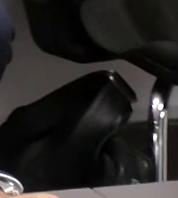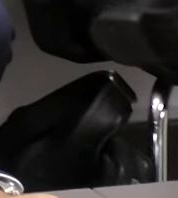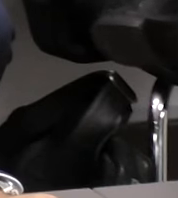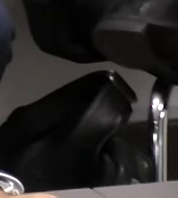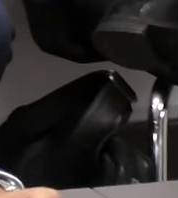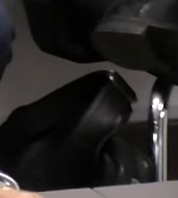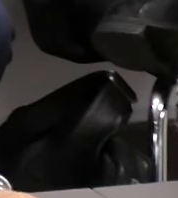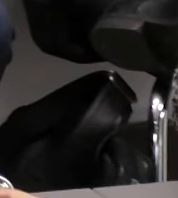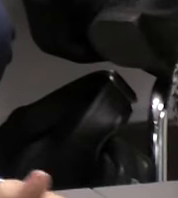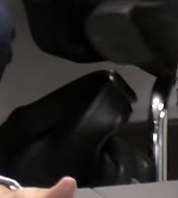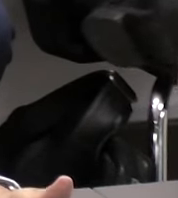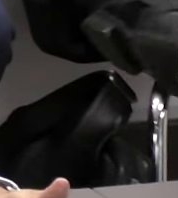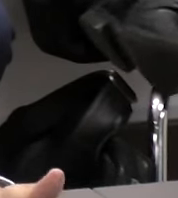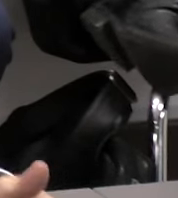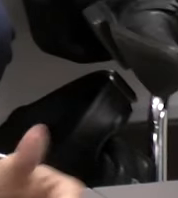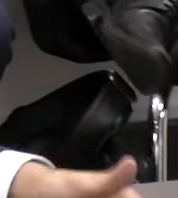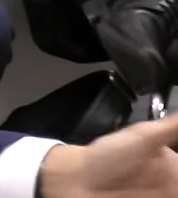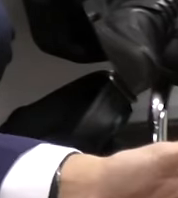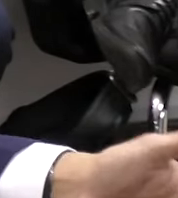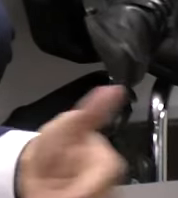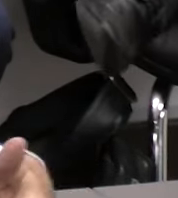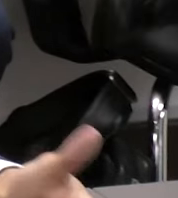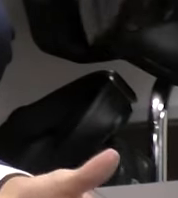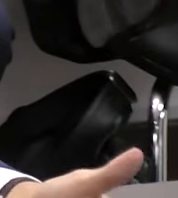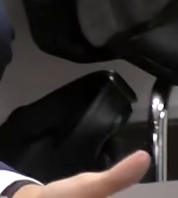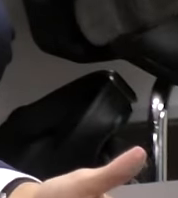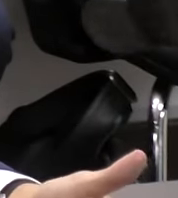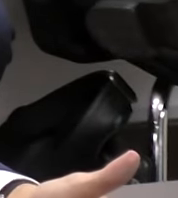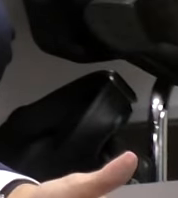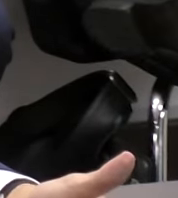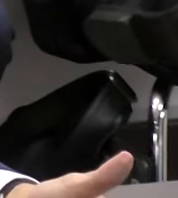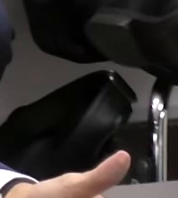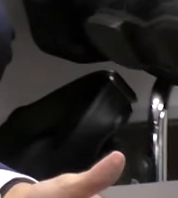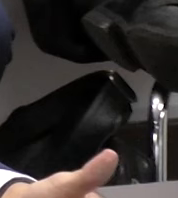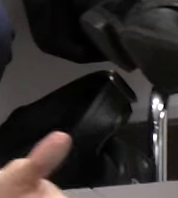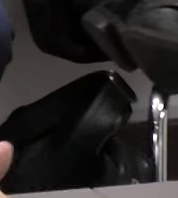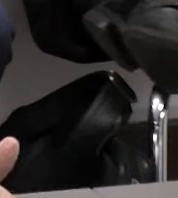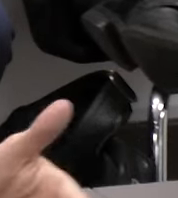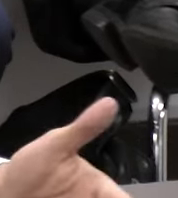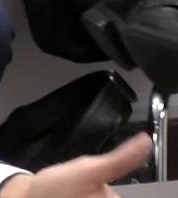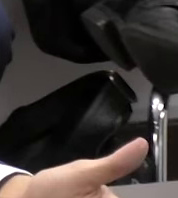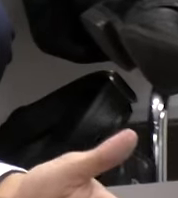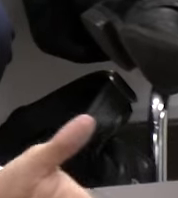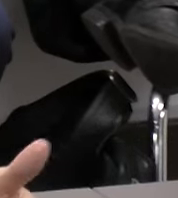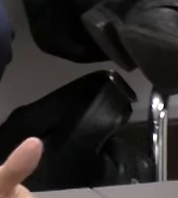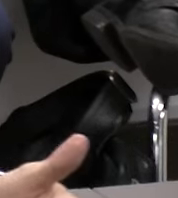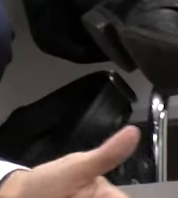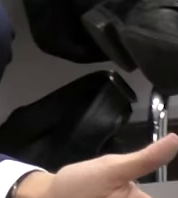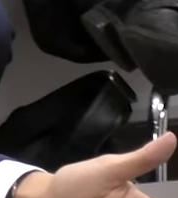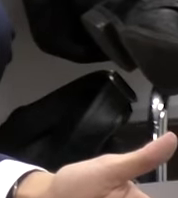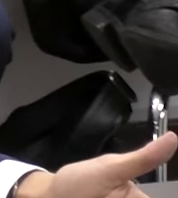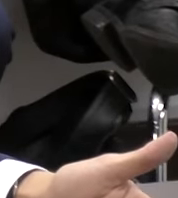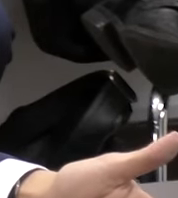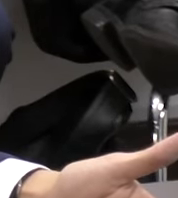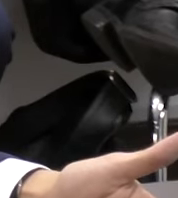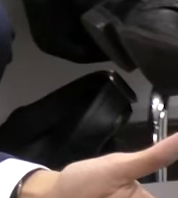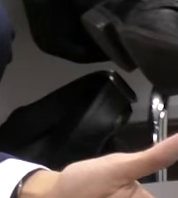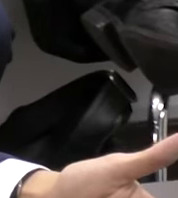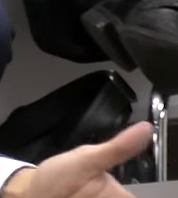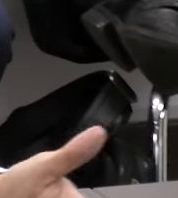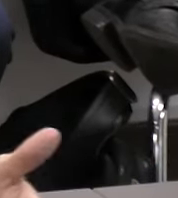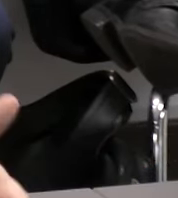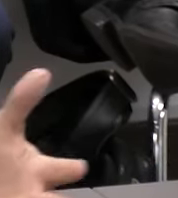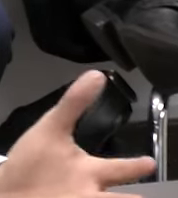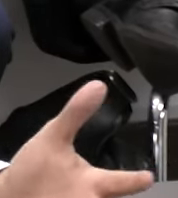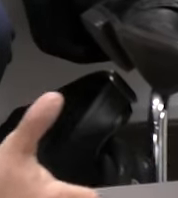fotográfico não só mas a manutenção daquela foto que ali esteja Porque isso pode gerar consequências negativas né